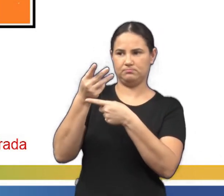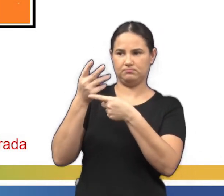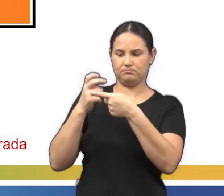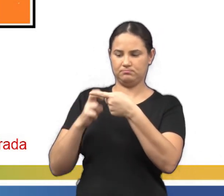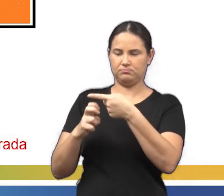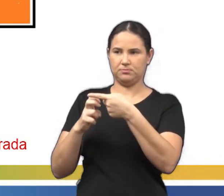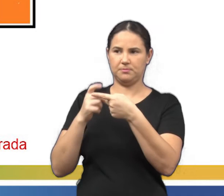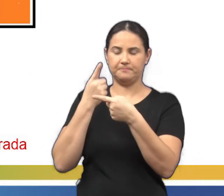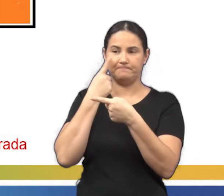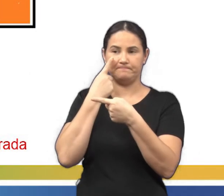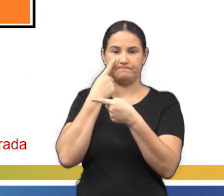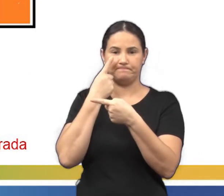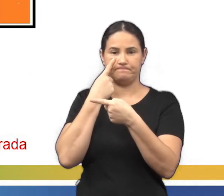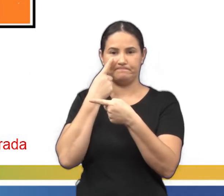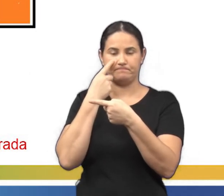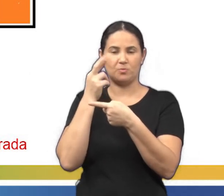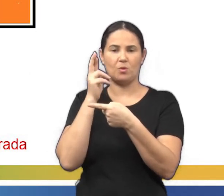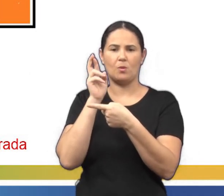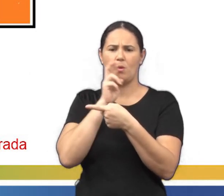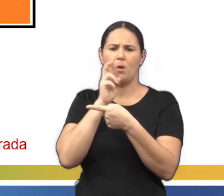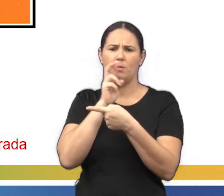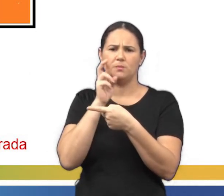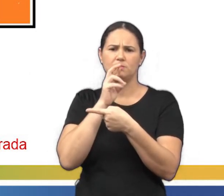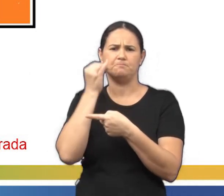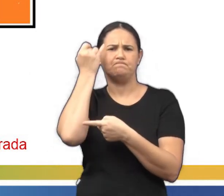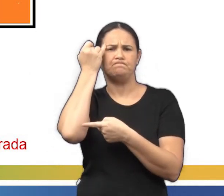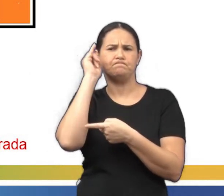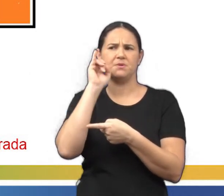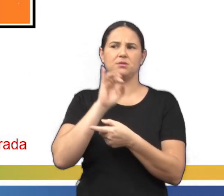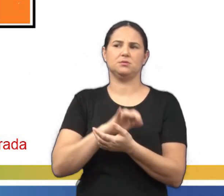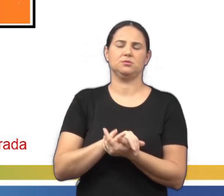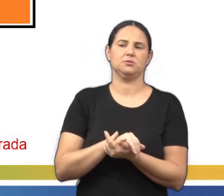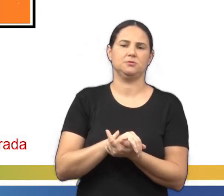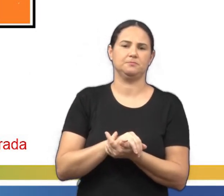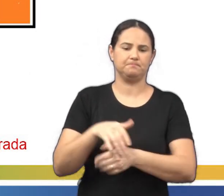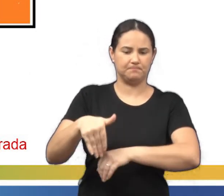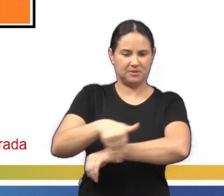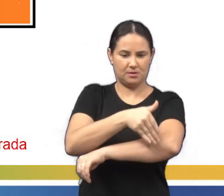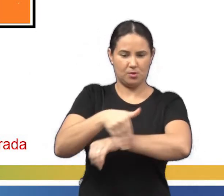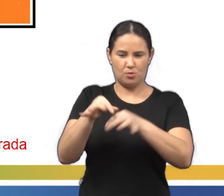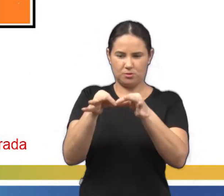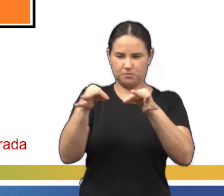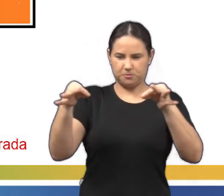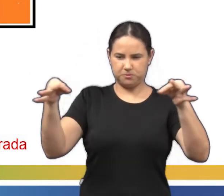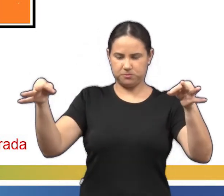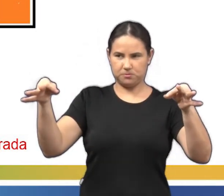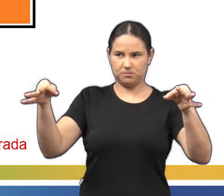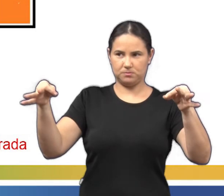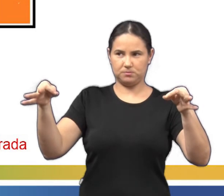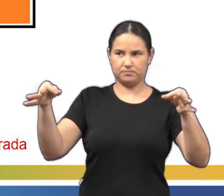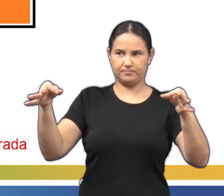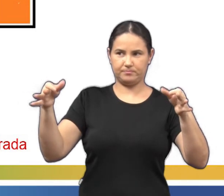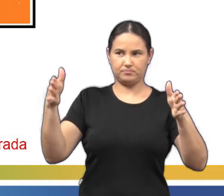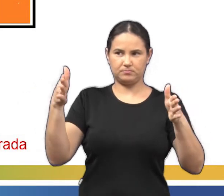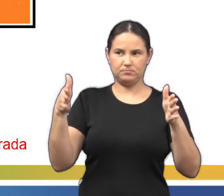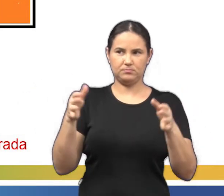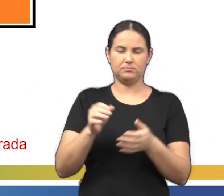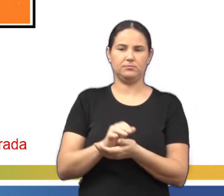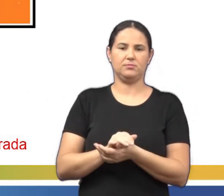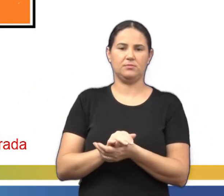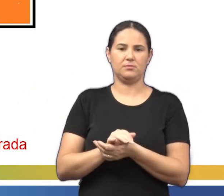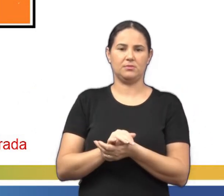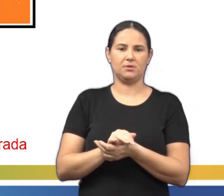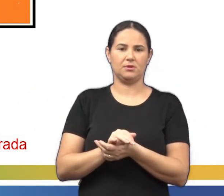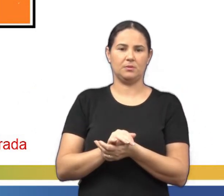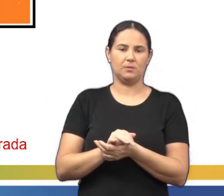colocar aqui para vocês o seguinte. Imagine que eu peguei a estrada todinha e representei aí para vocês. Aí, eu vou dividir ela